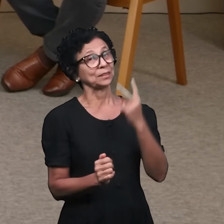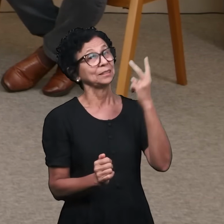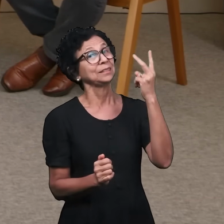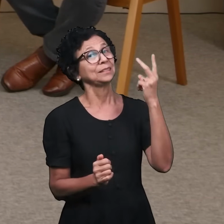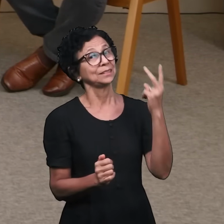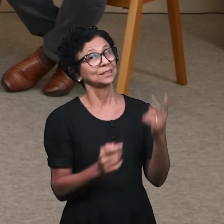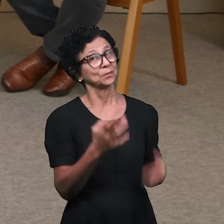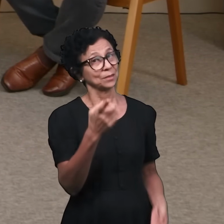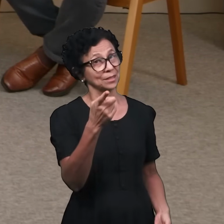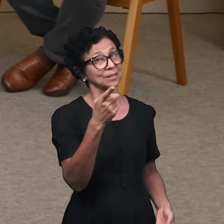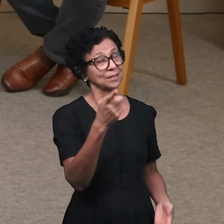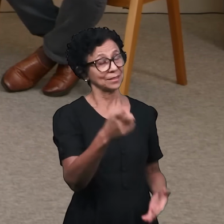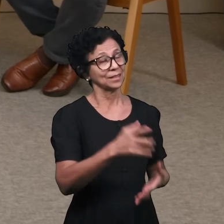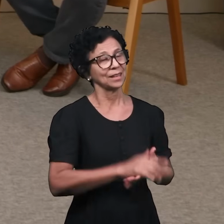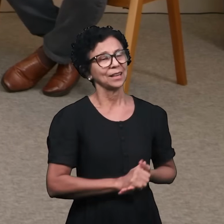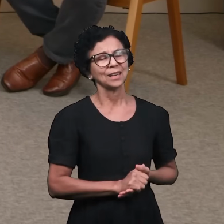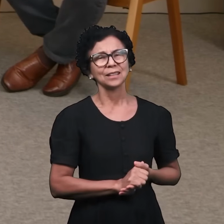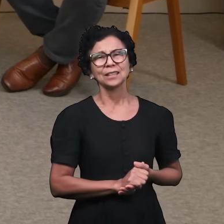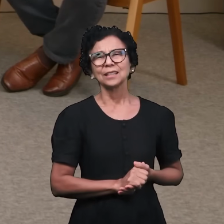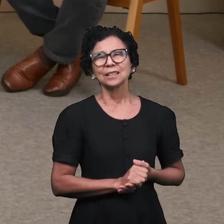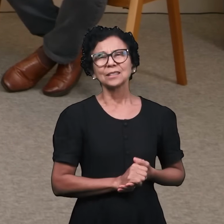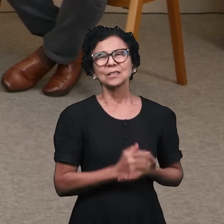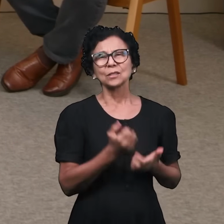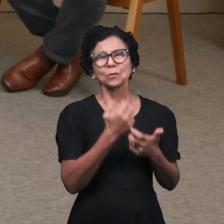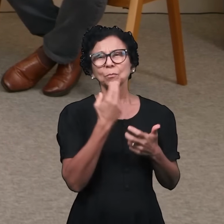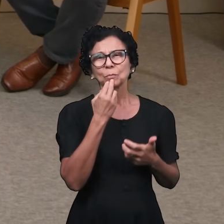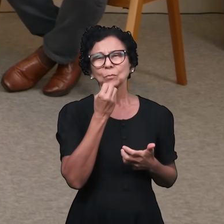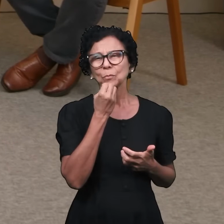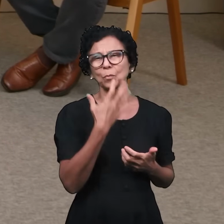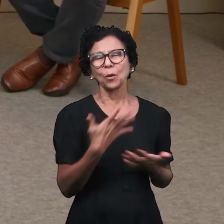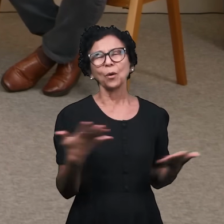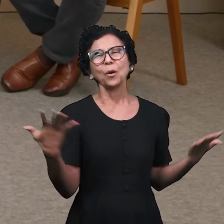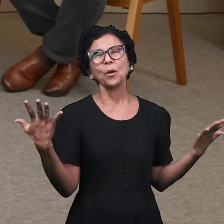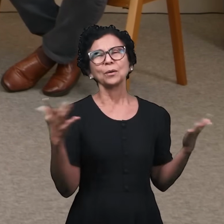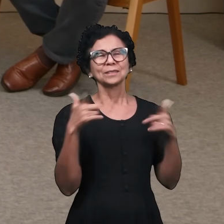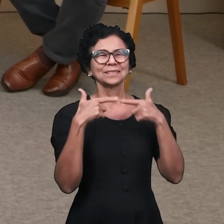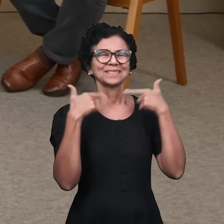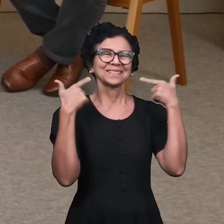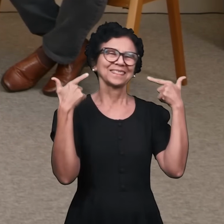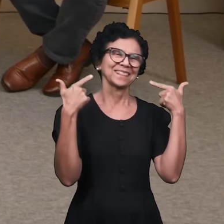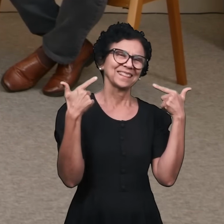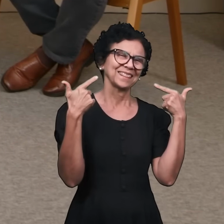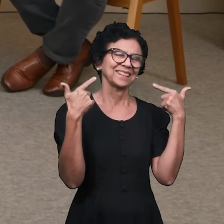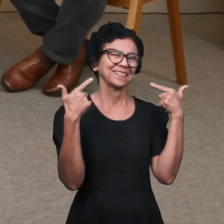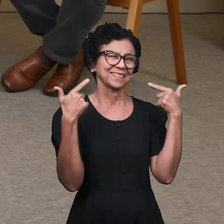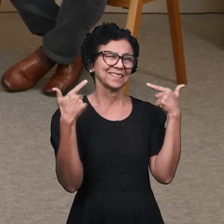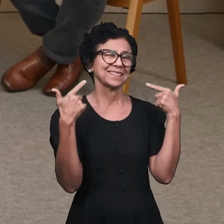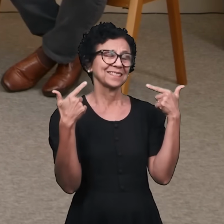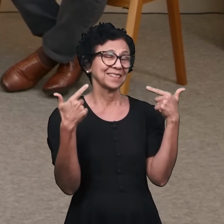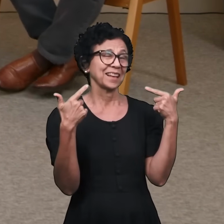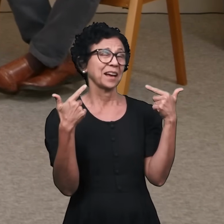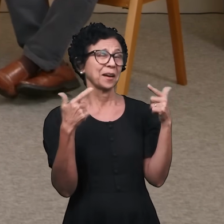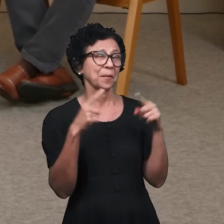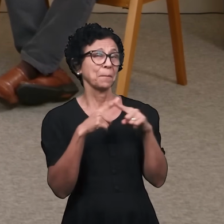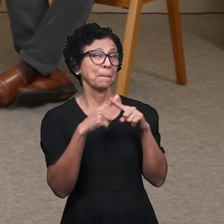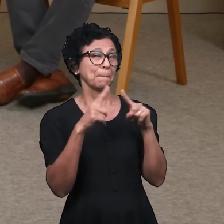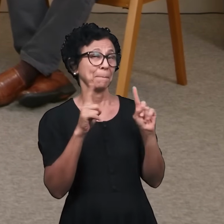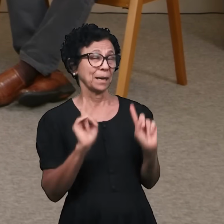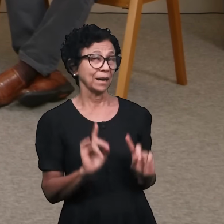né? São aquelas pessoas que falam bem, que sorriem com você, mas nós sabemos que